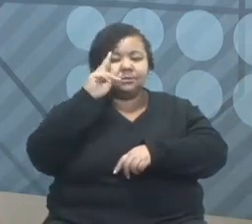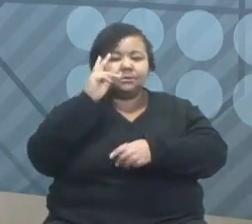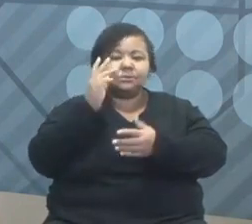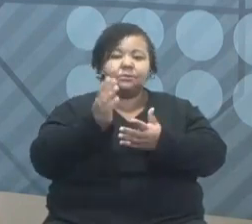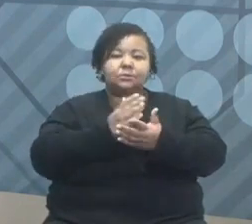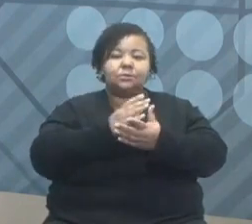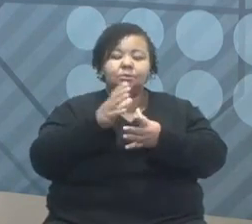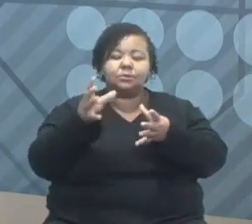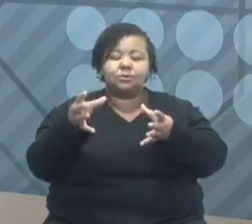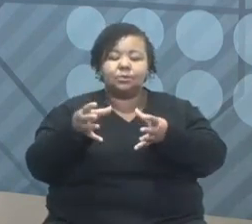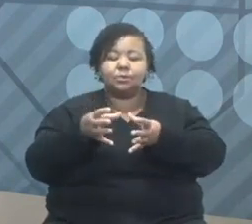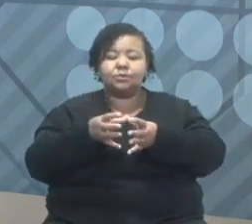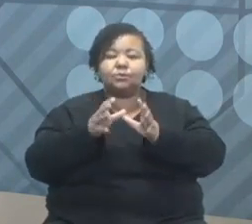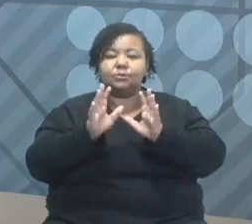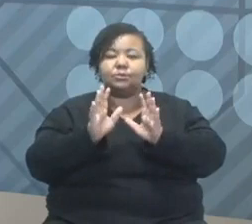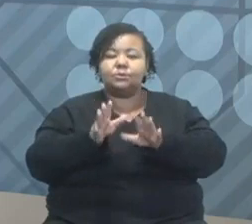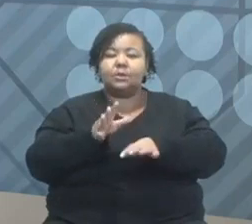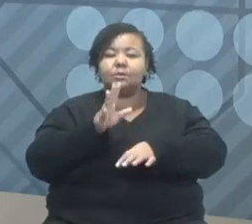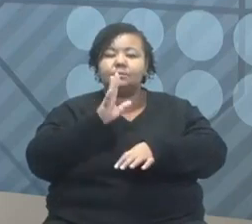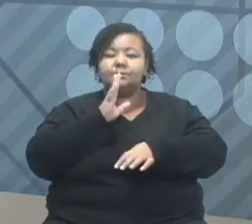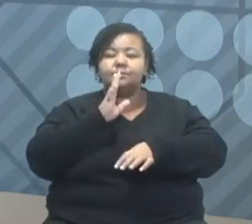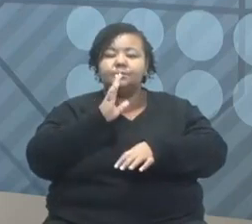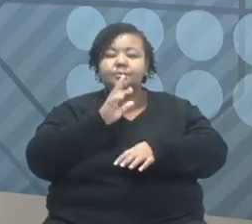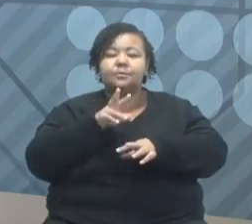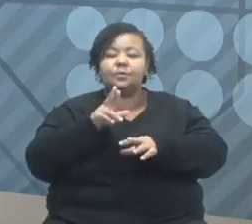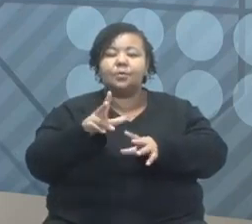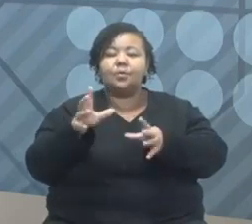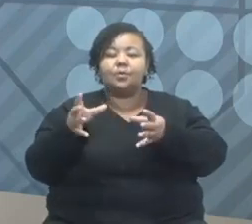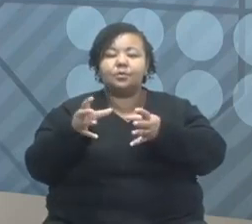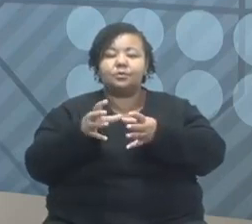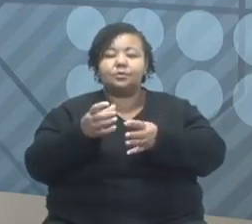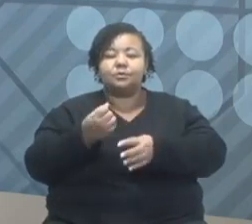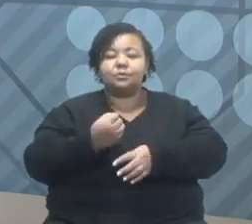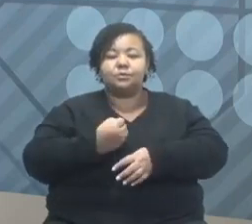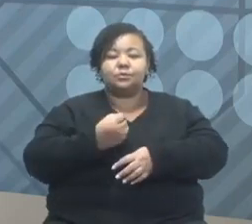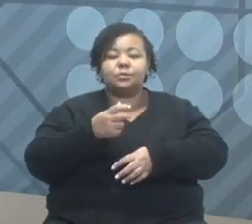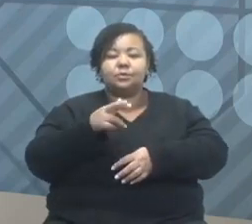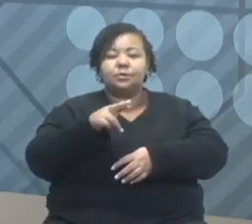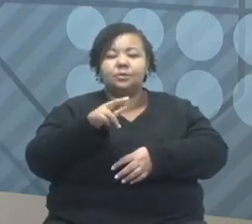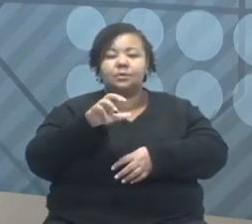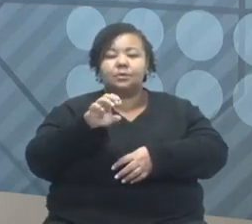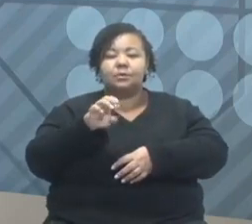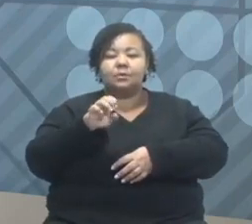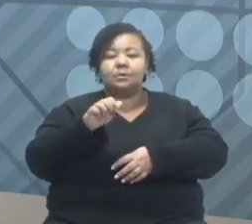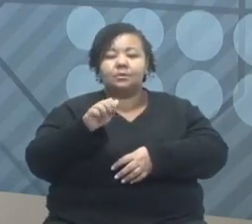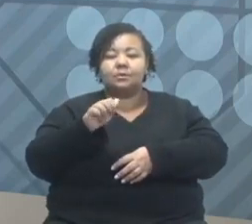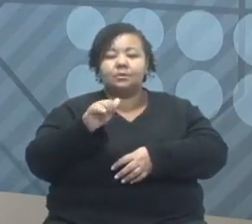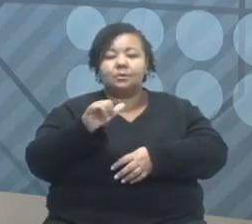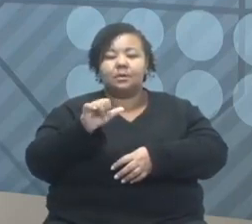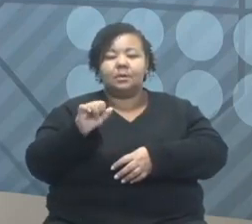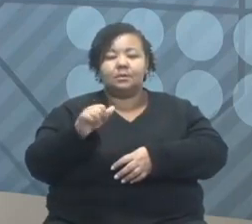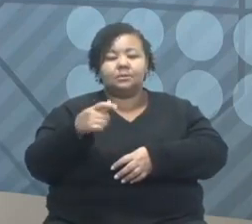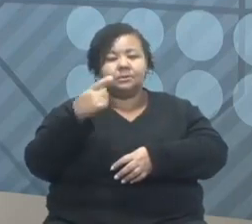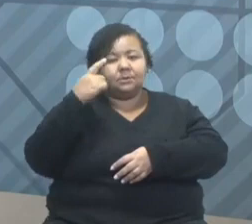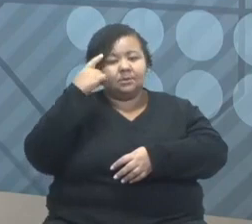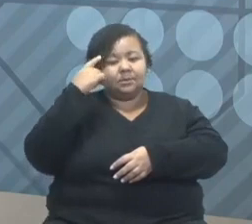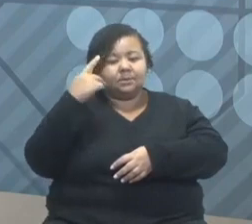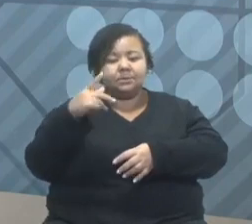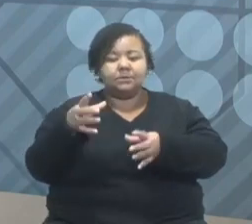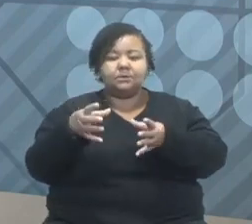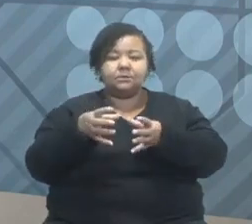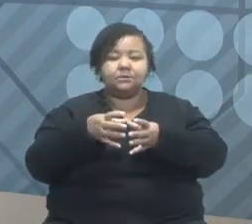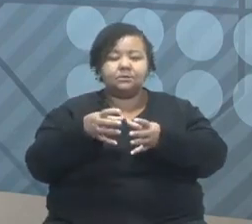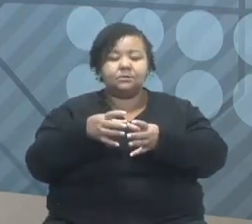que nós já conhecemos, como o conjunto dos números reais. Então, pense a respeito desses conjuntos e verifique também